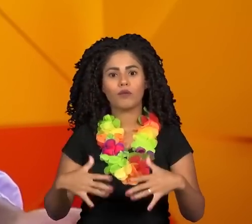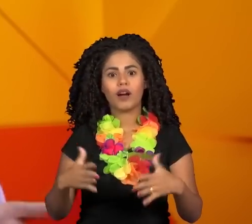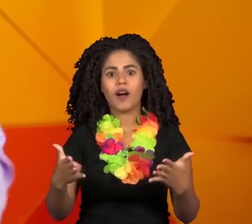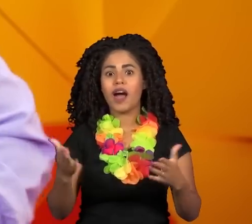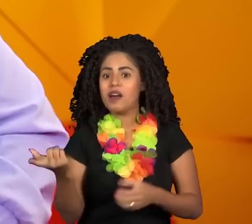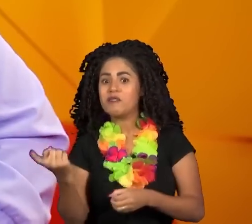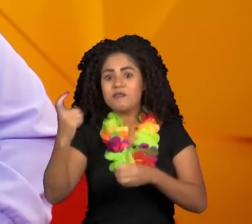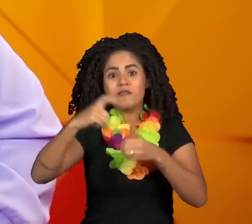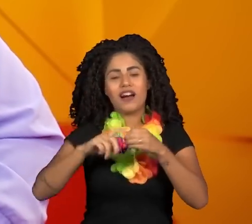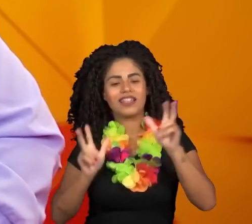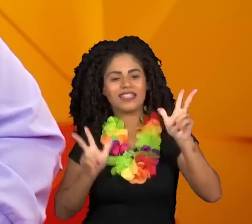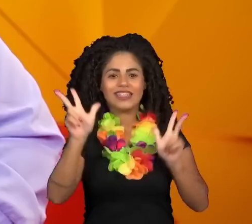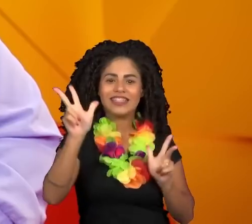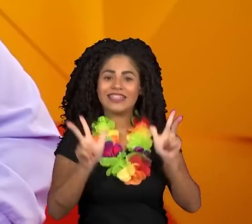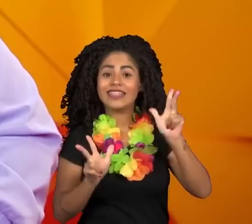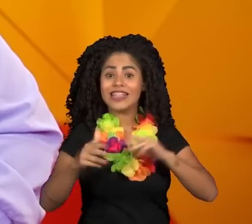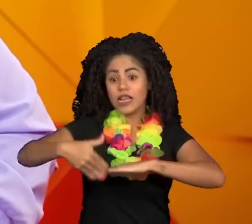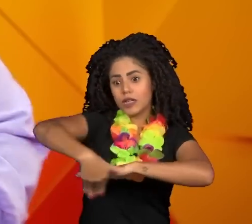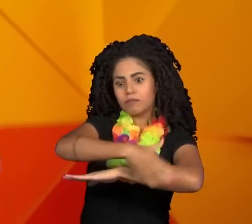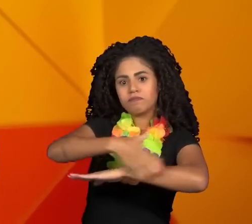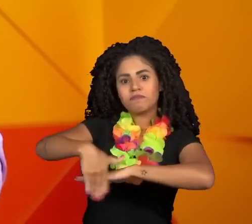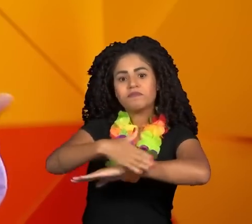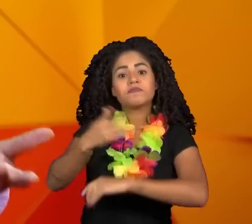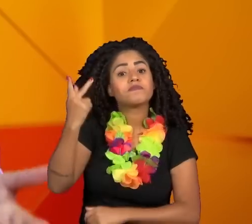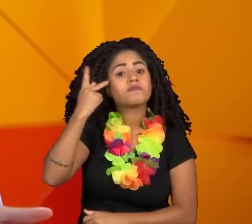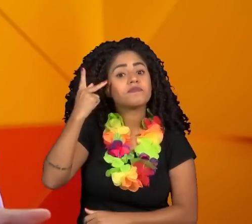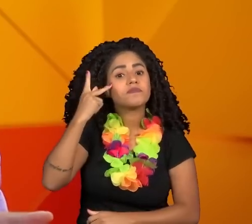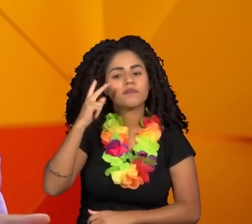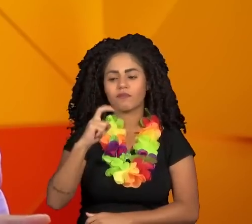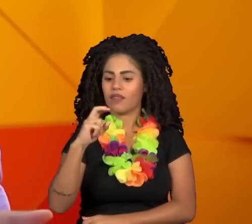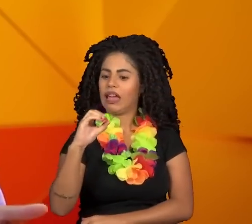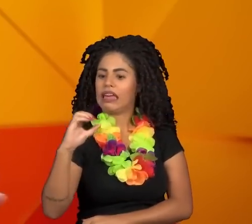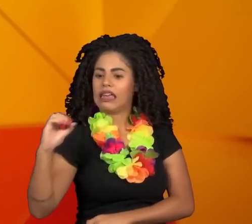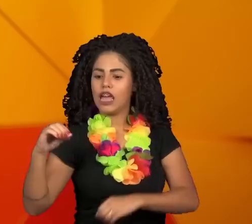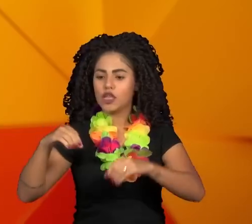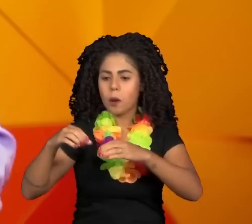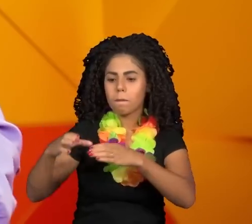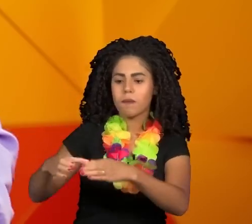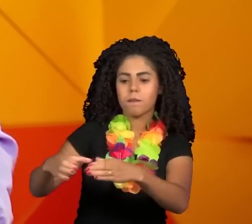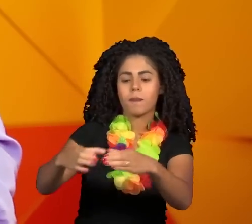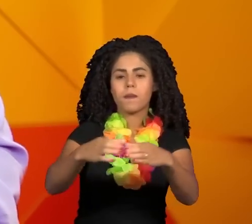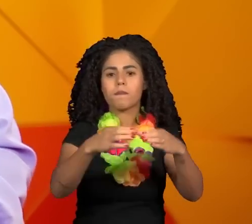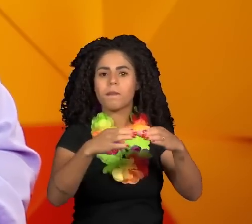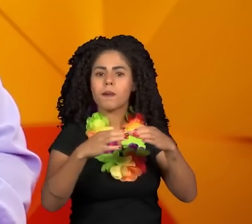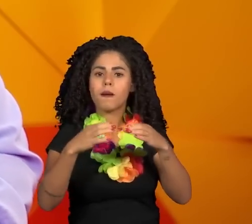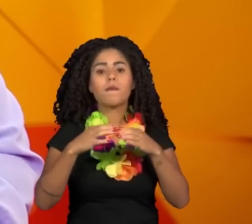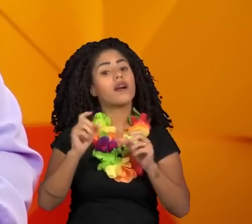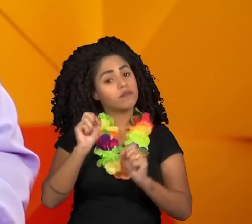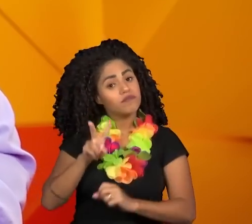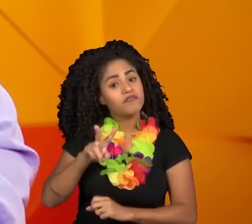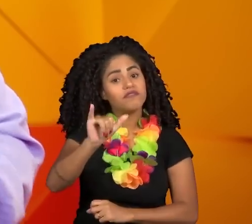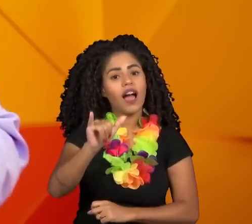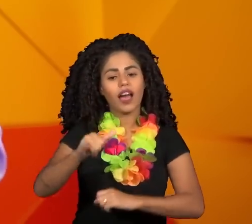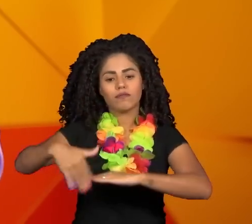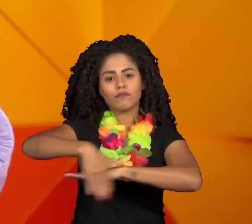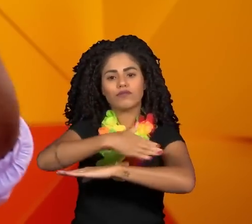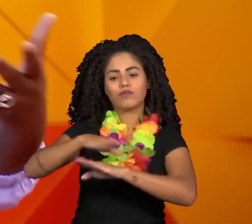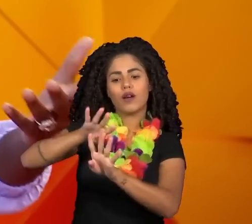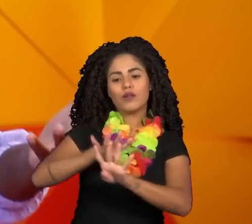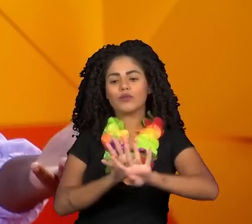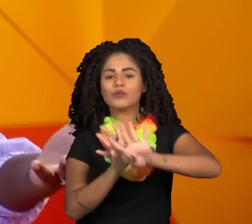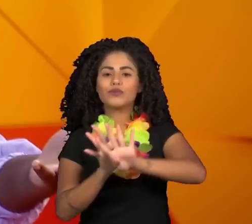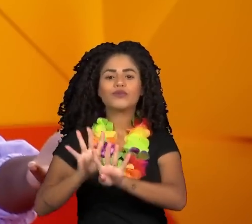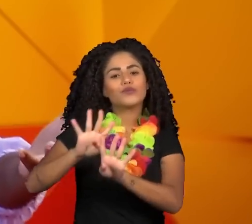volta tomando as ruas de São Paulo. Mais de 500 blocos estão confirmados para desfilar aqui nas ruas da capital, trazendo não